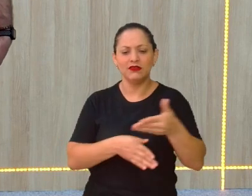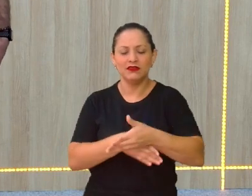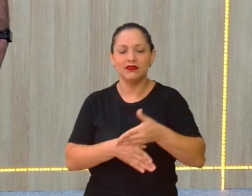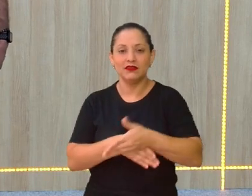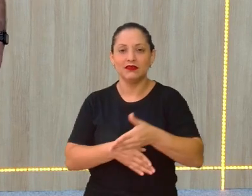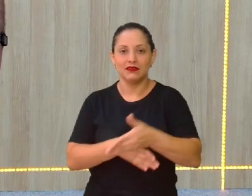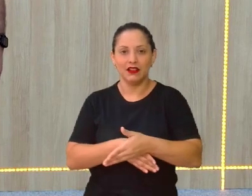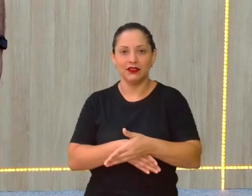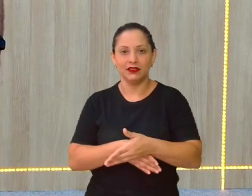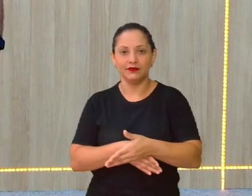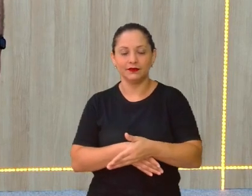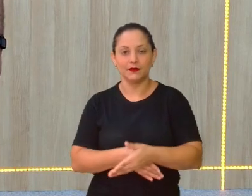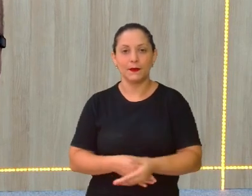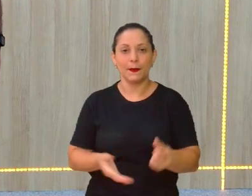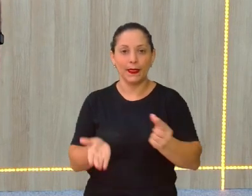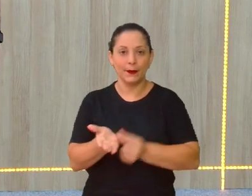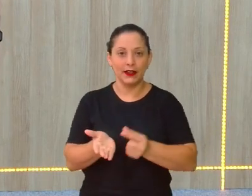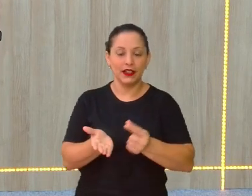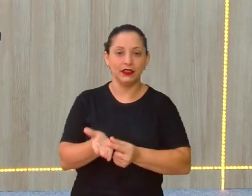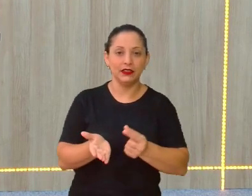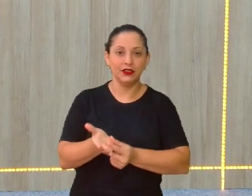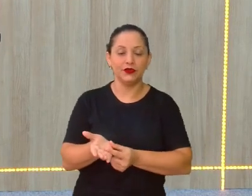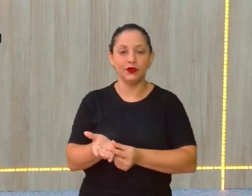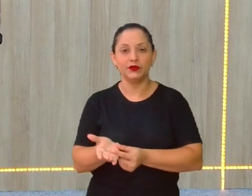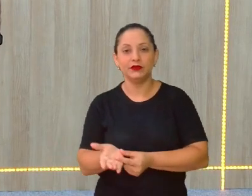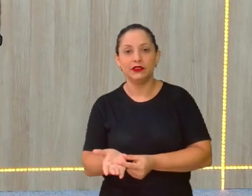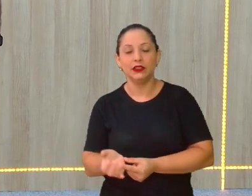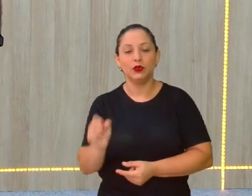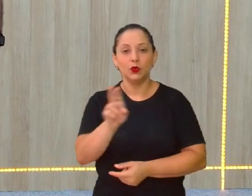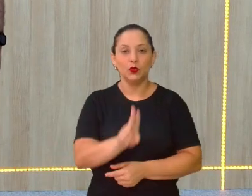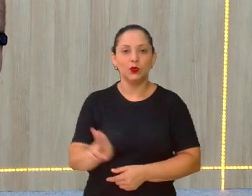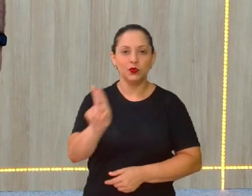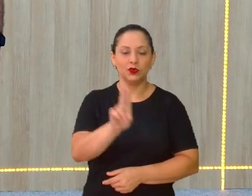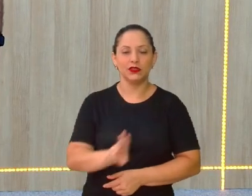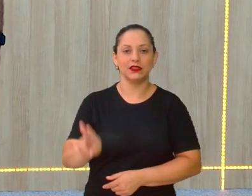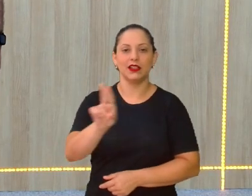eu já disse, pelo aplicativo, e o melhor, com a sua internet